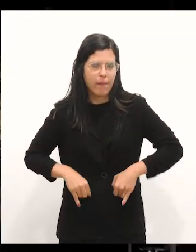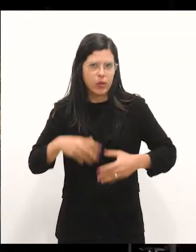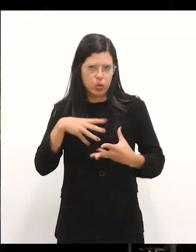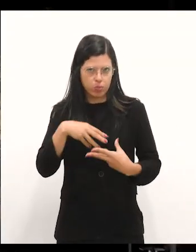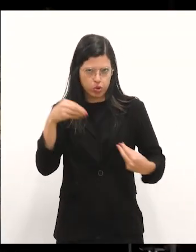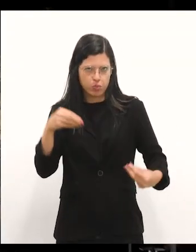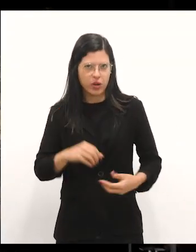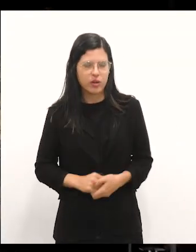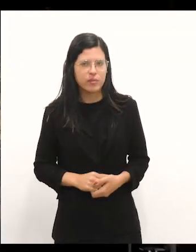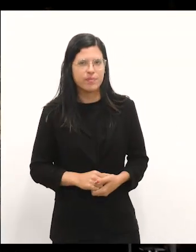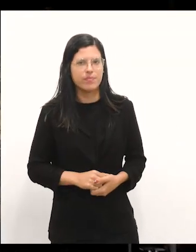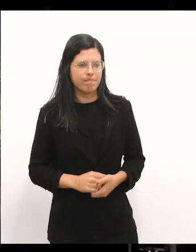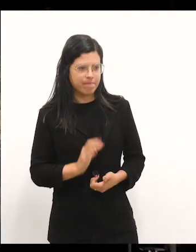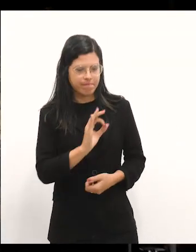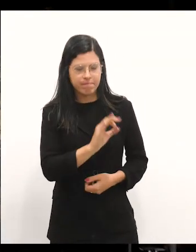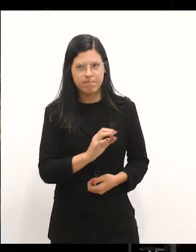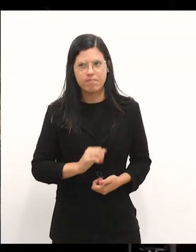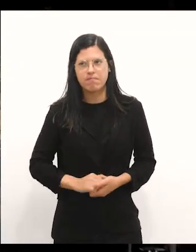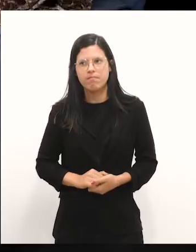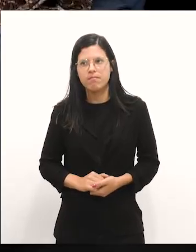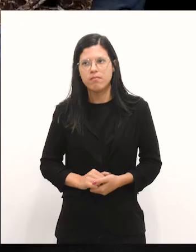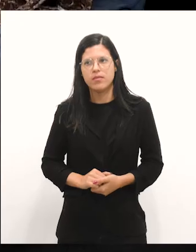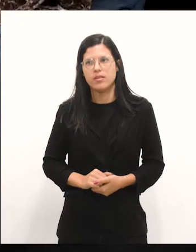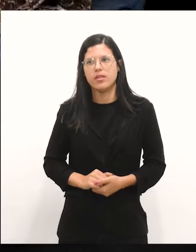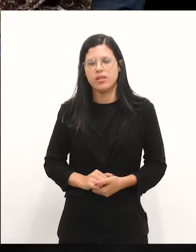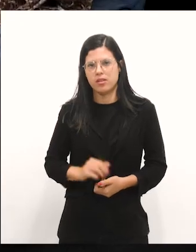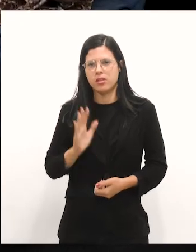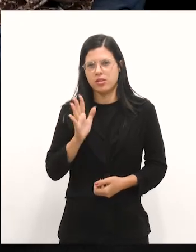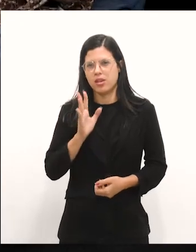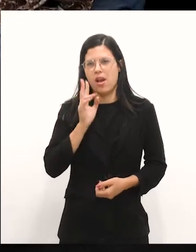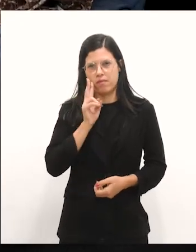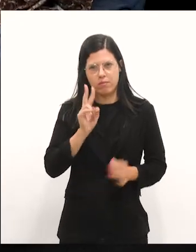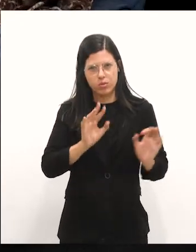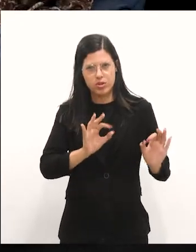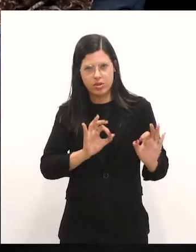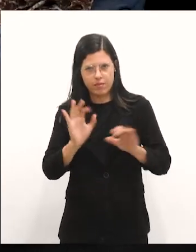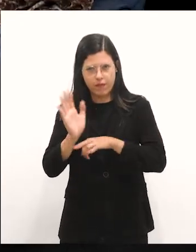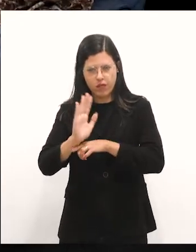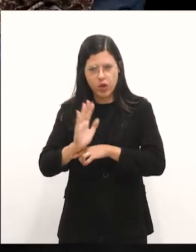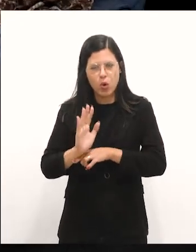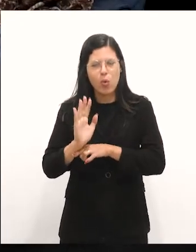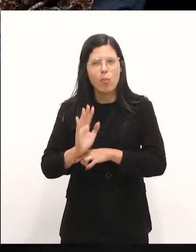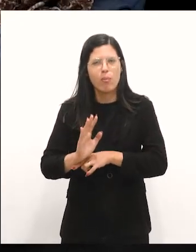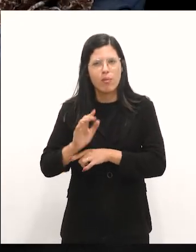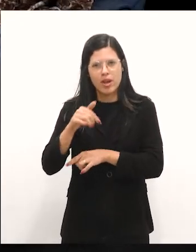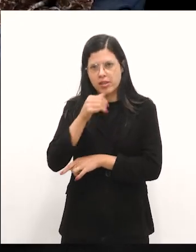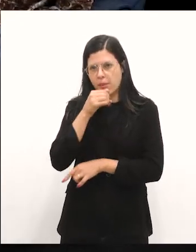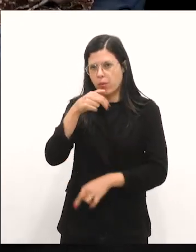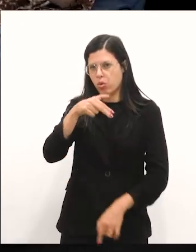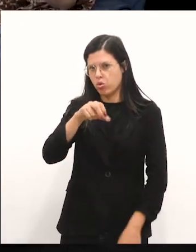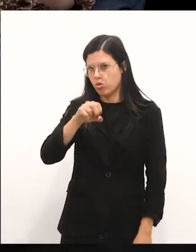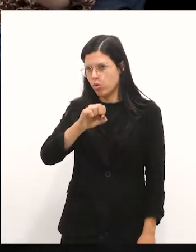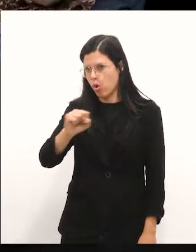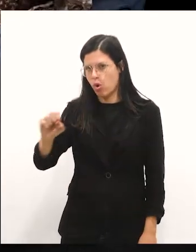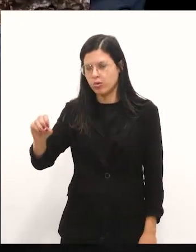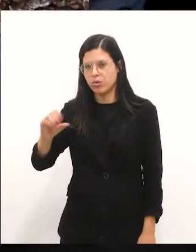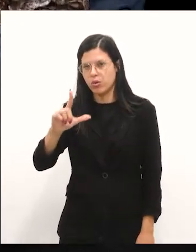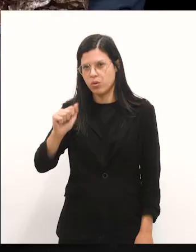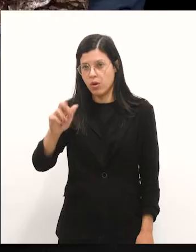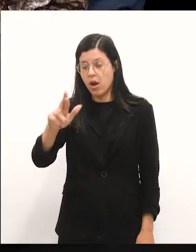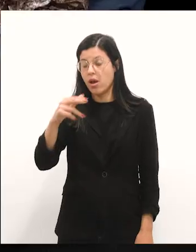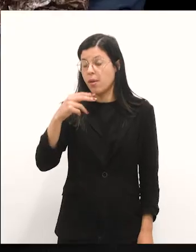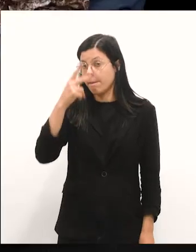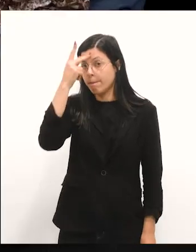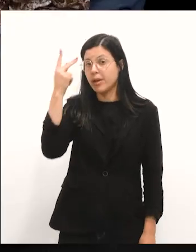Certo. A gente já viu em filmes, inclusive no Nosso Lar, queria saber sobre isso. Essas pessoas que passam por